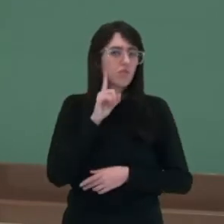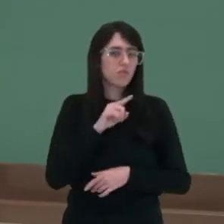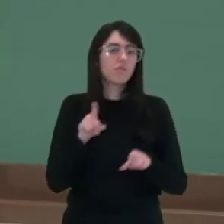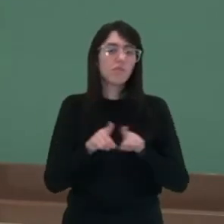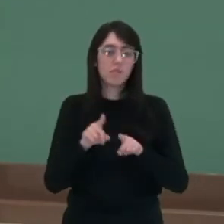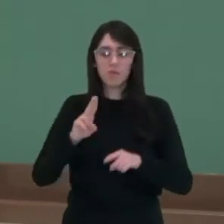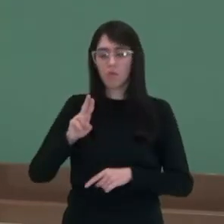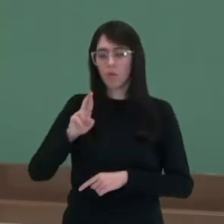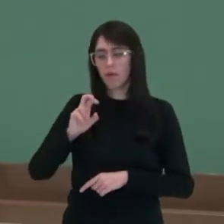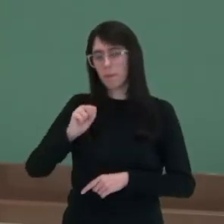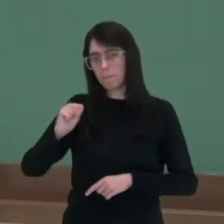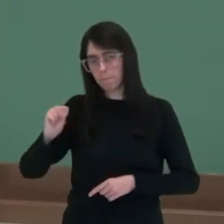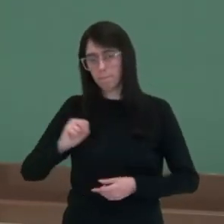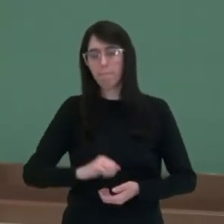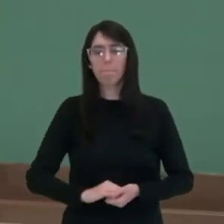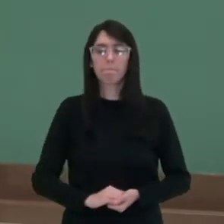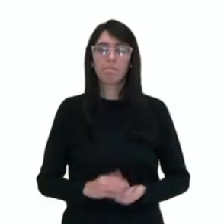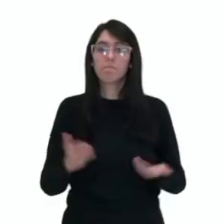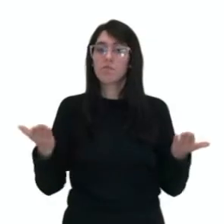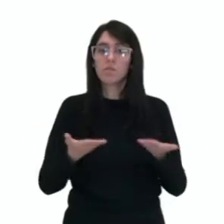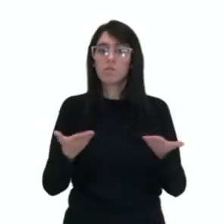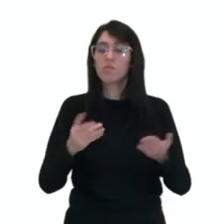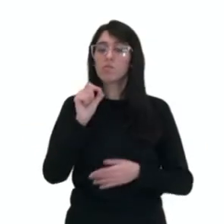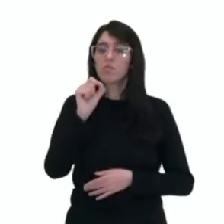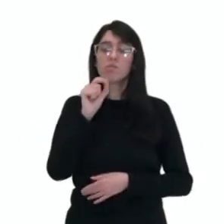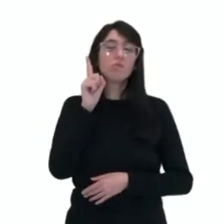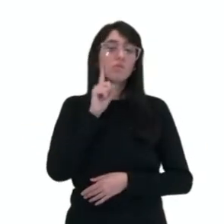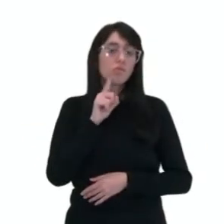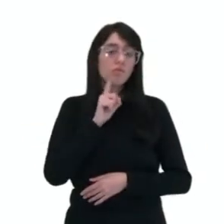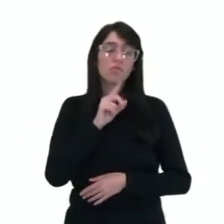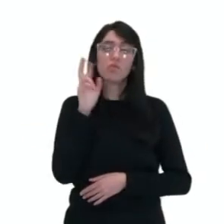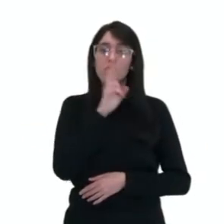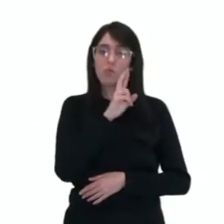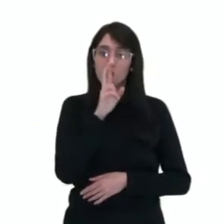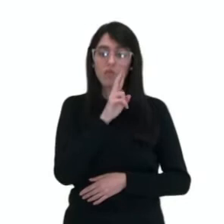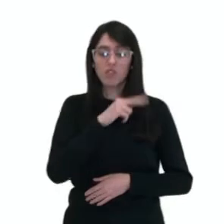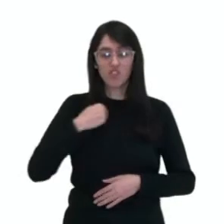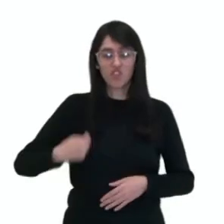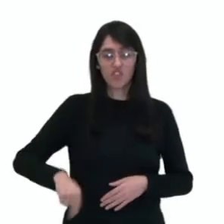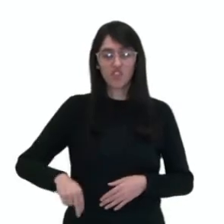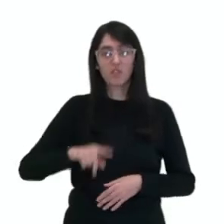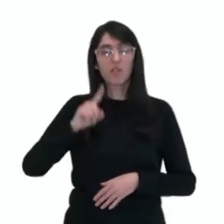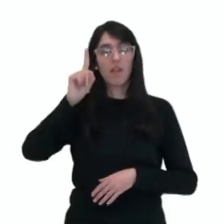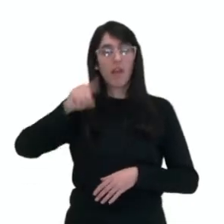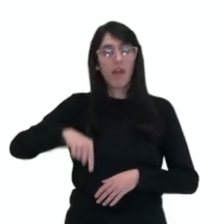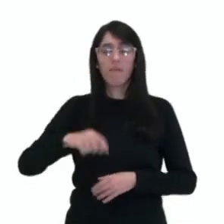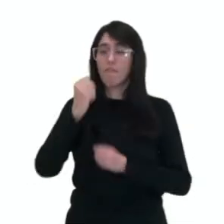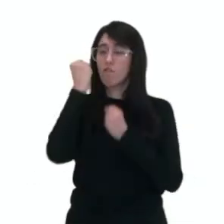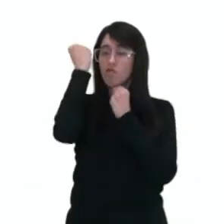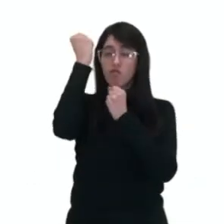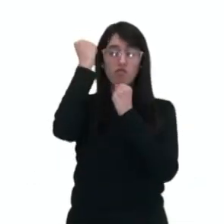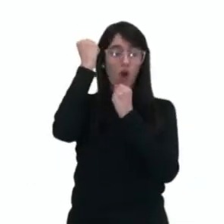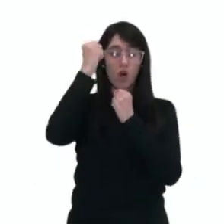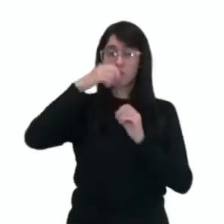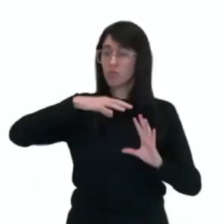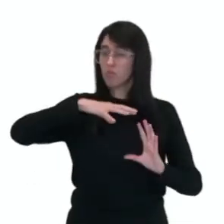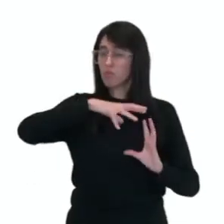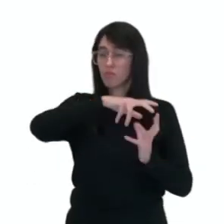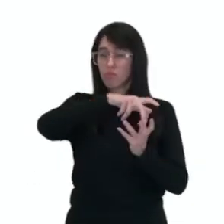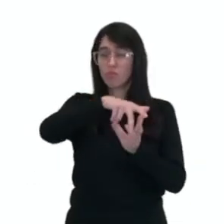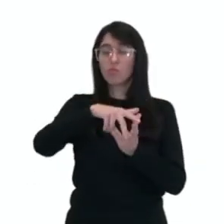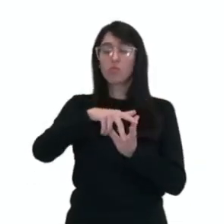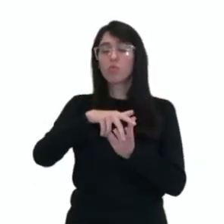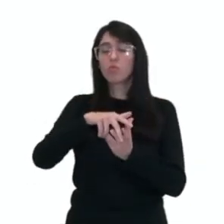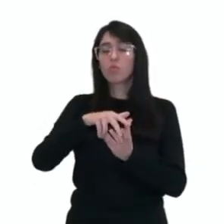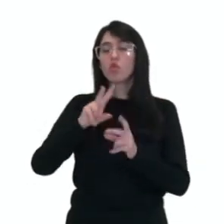União Soviética. Hoje, Estados Unidos, Rússia e a China são considerados os países mais fortes do mundo quando se trata em